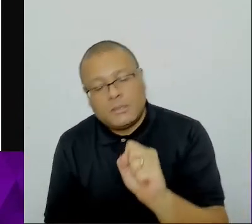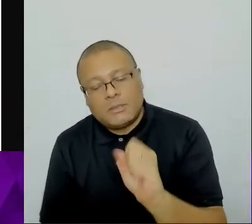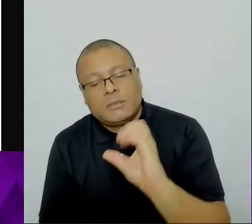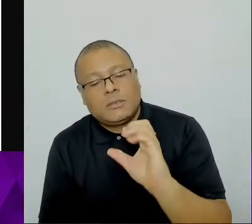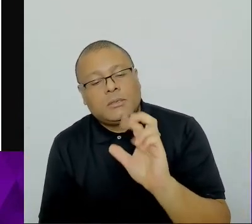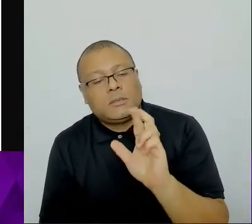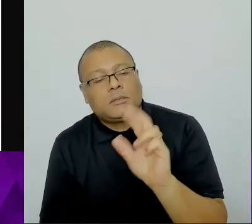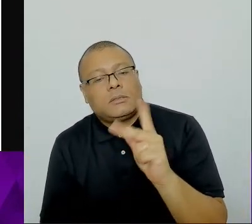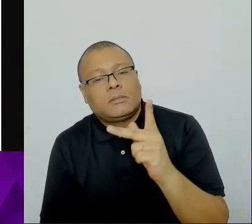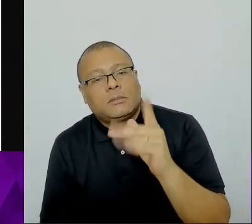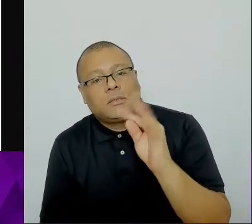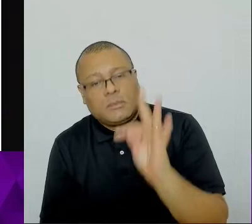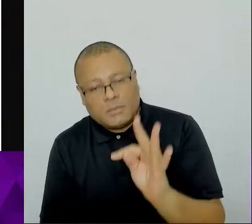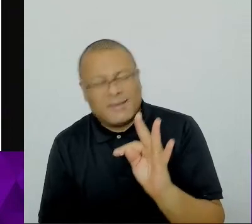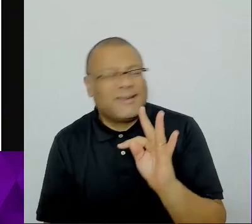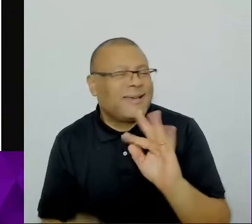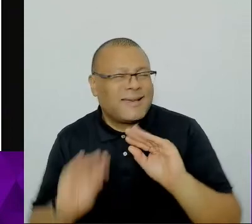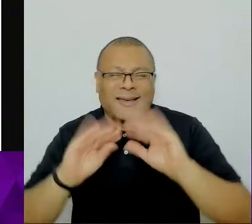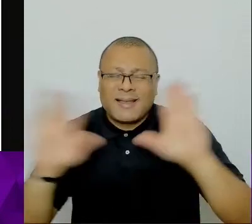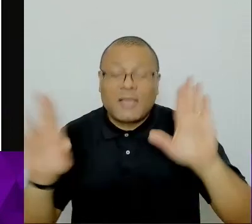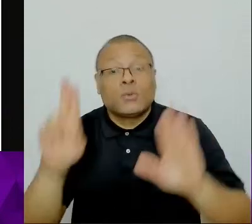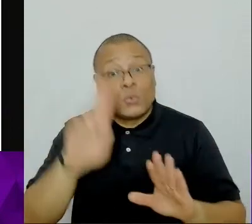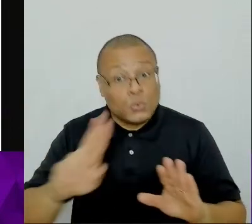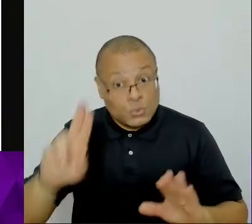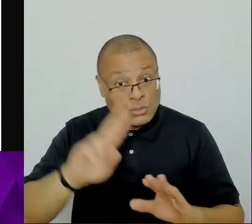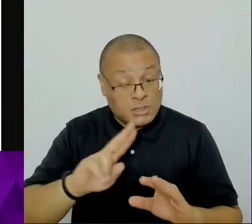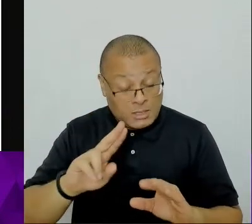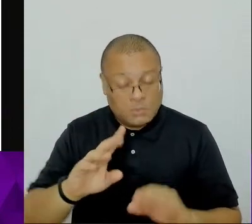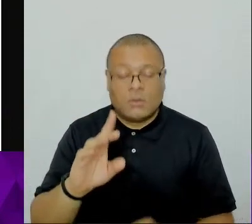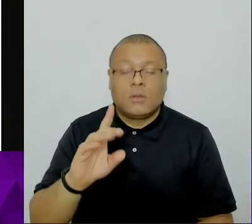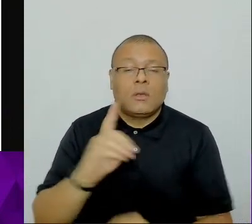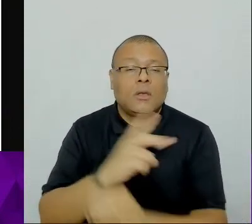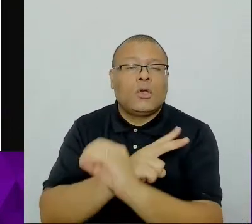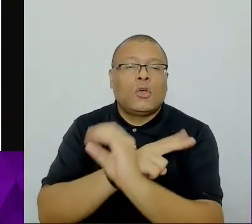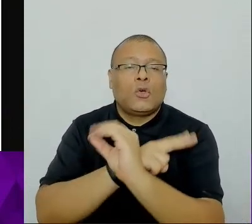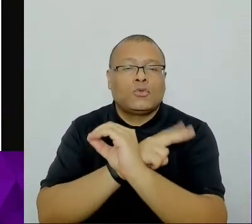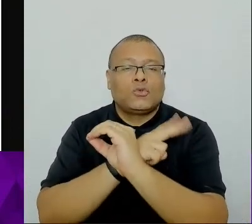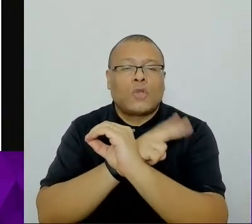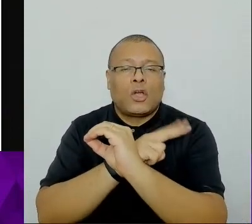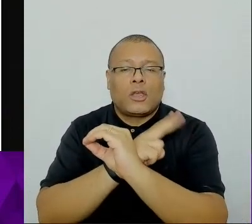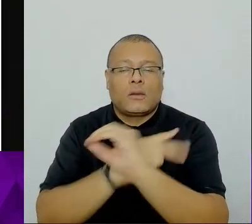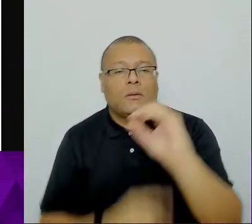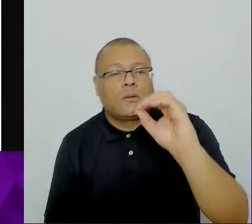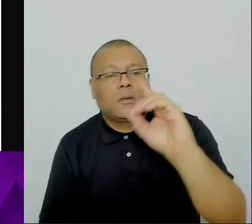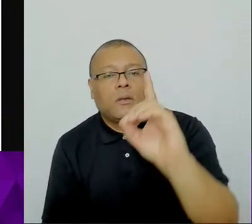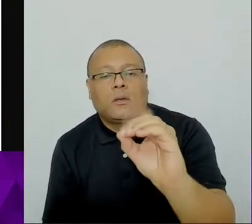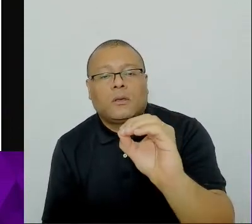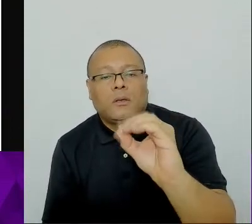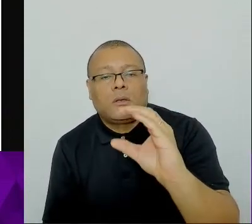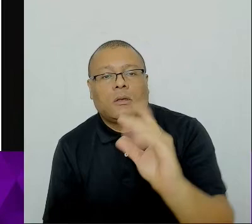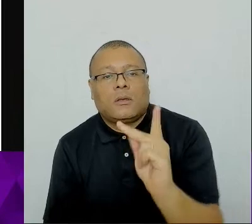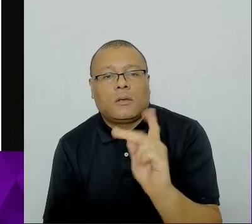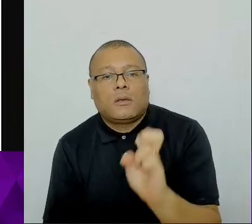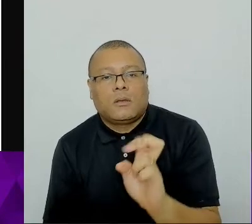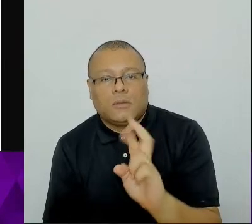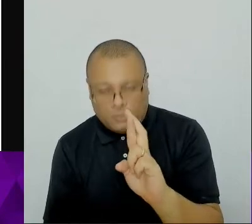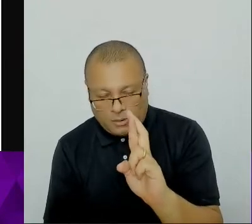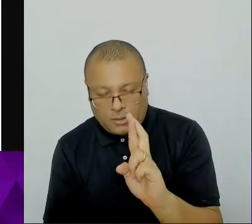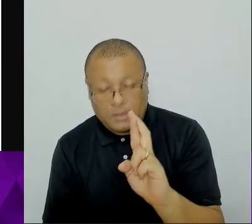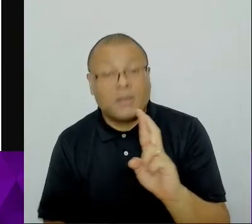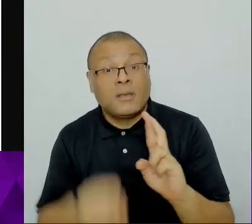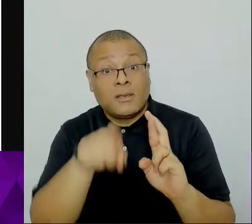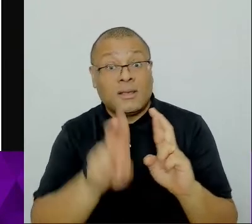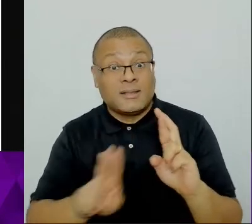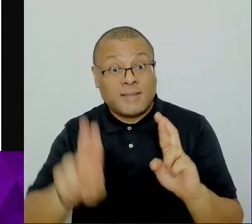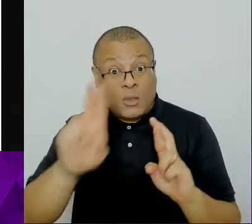dockerizados, né, usando Docker por trás, que executam essas tarefas, e acaba que para quem está